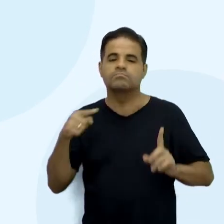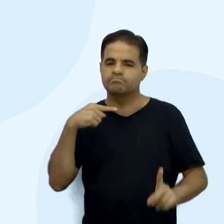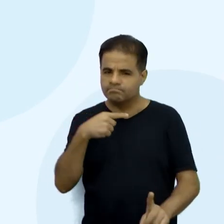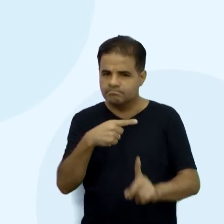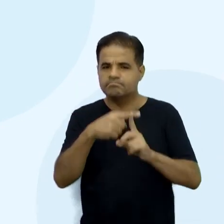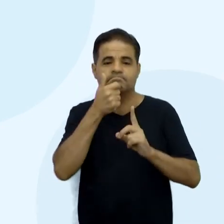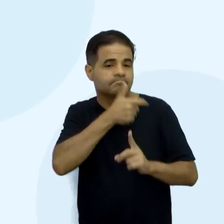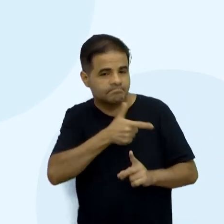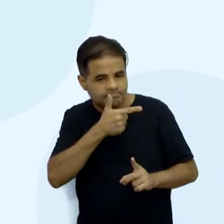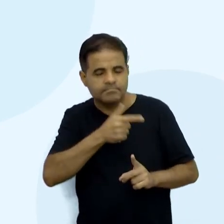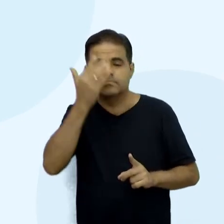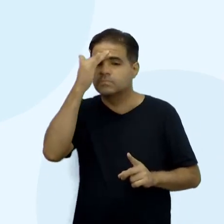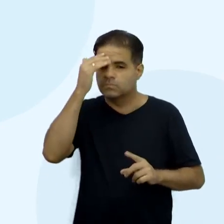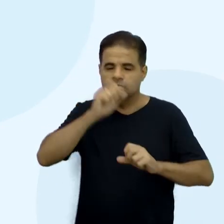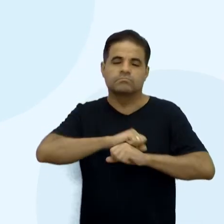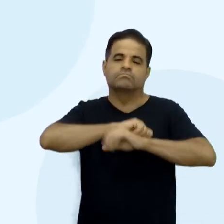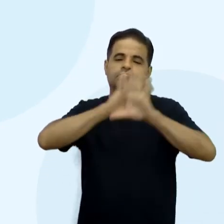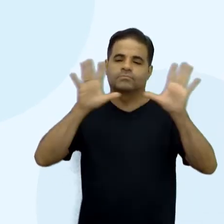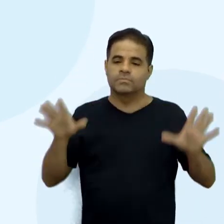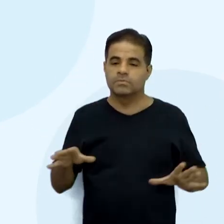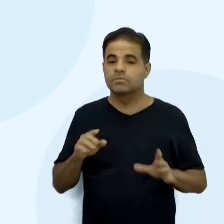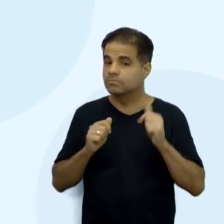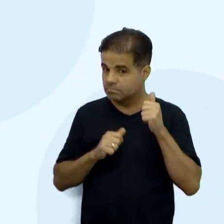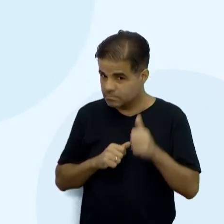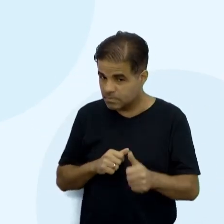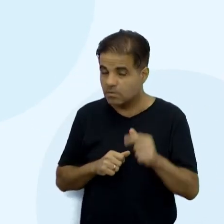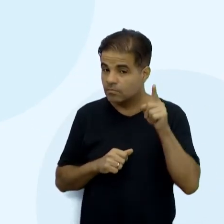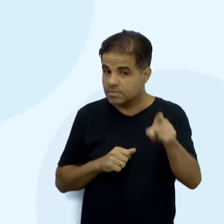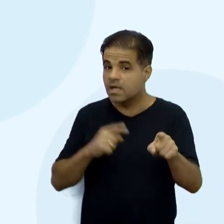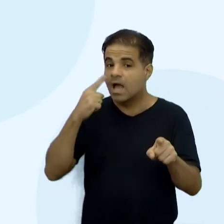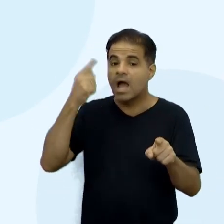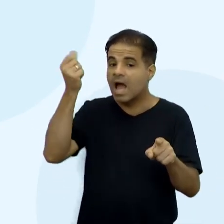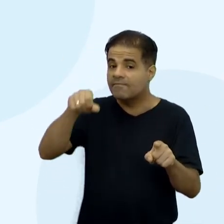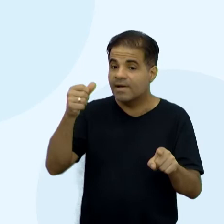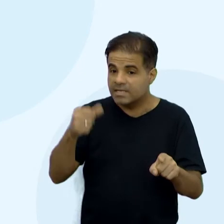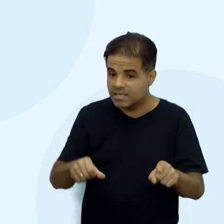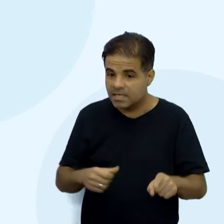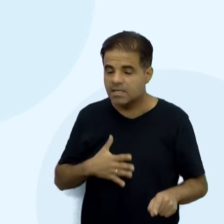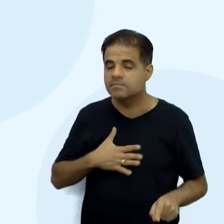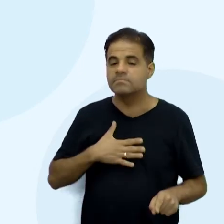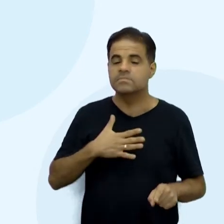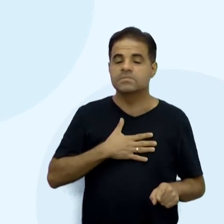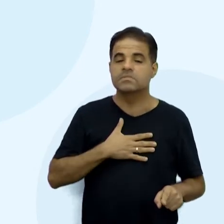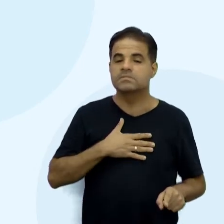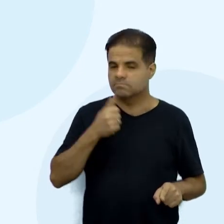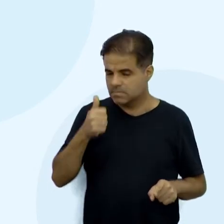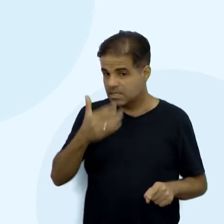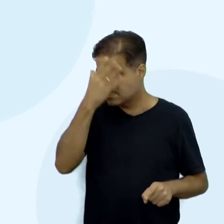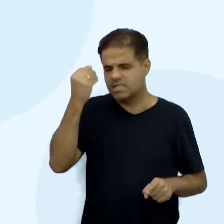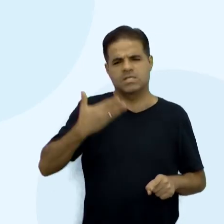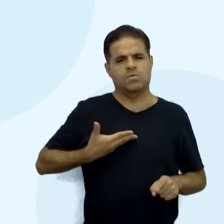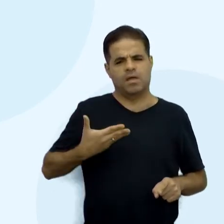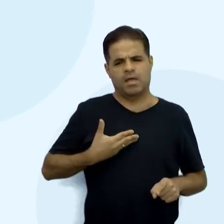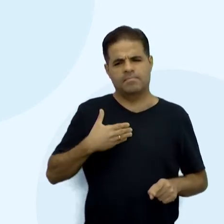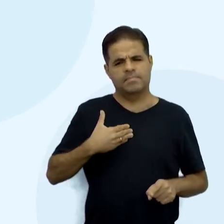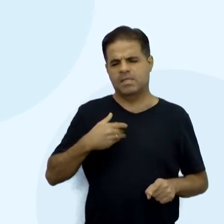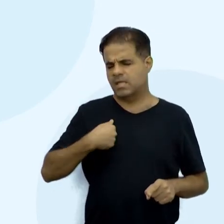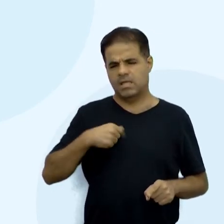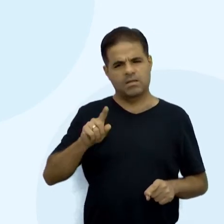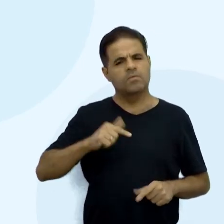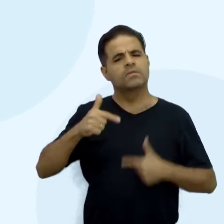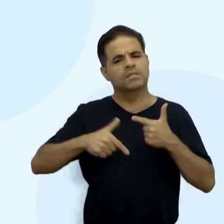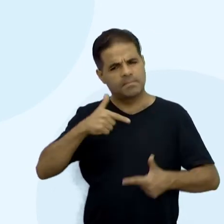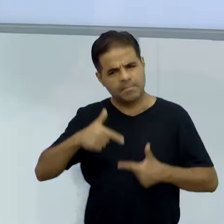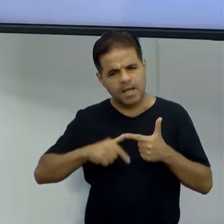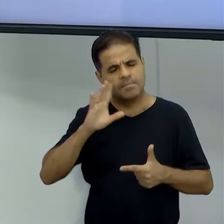positivo de entendimento de todos. Agora você, avaliando as minhas, esquece que eu sou sua colega, que a gente tem um